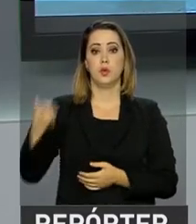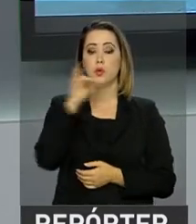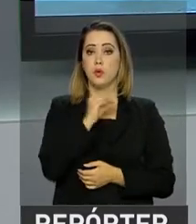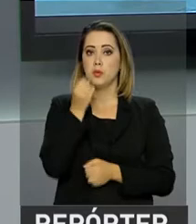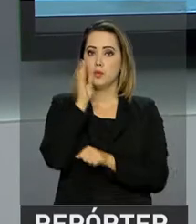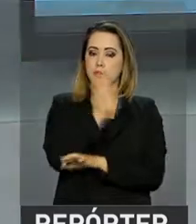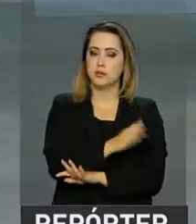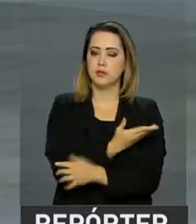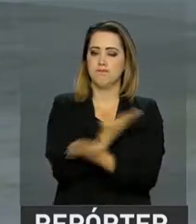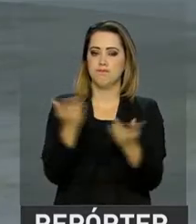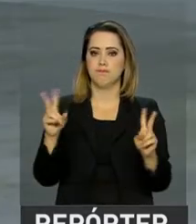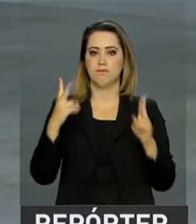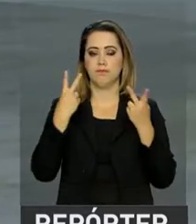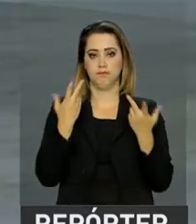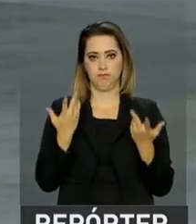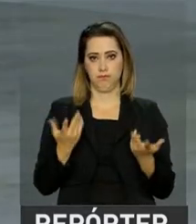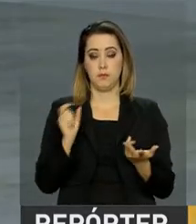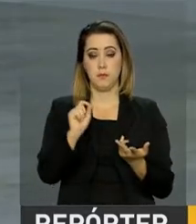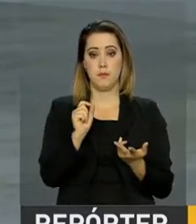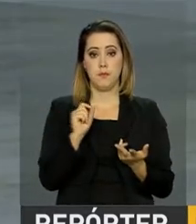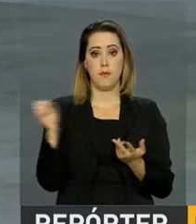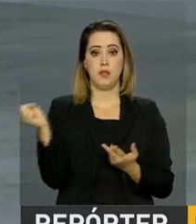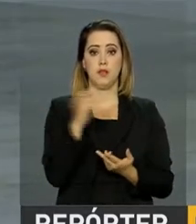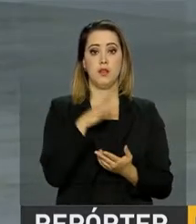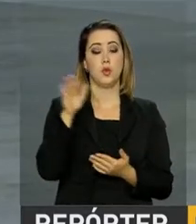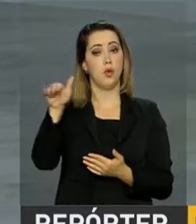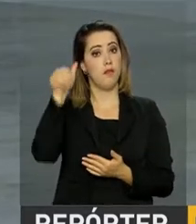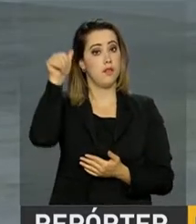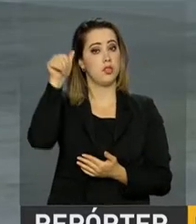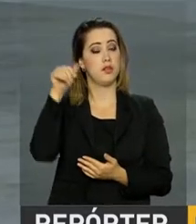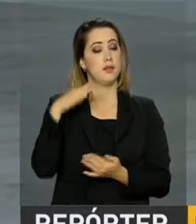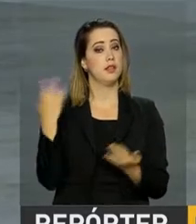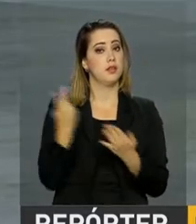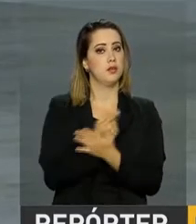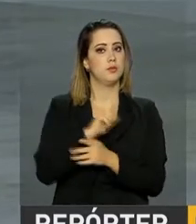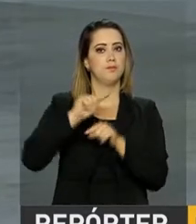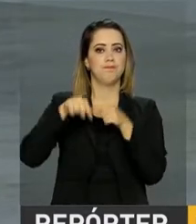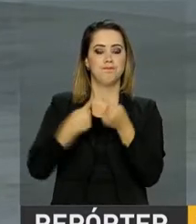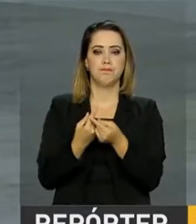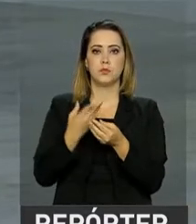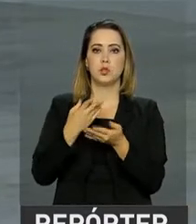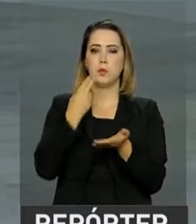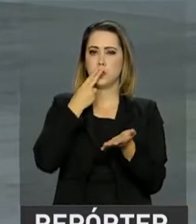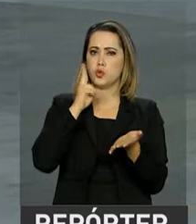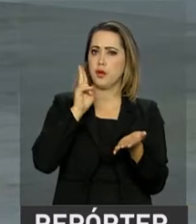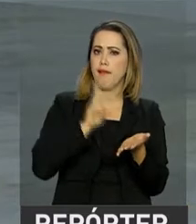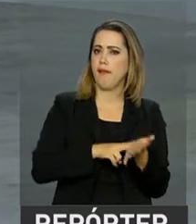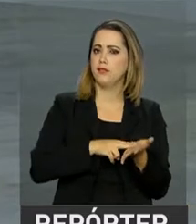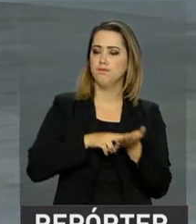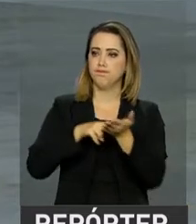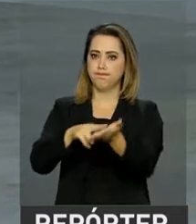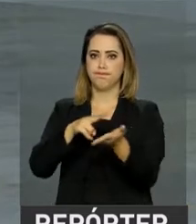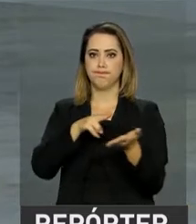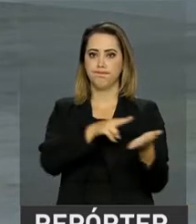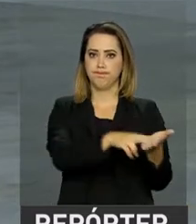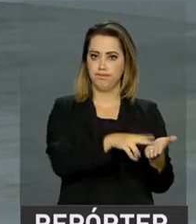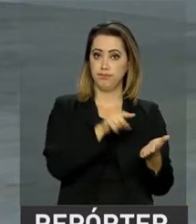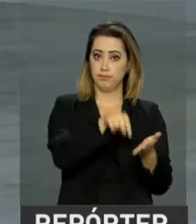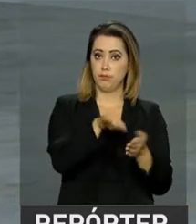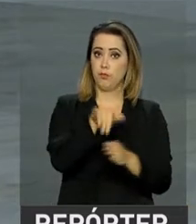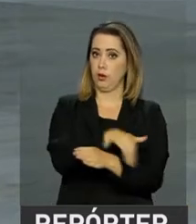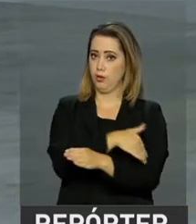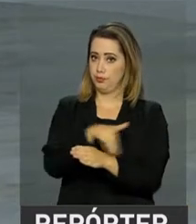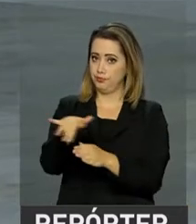roberto bataglini boa tarde a todos a nova chamada acontece depois da tentativa do inss de convocar os segurados pelos